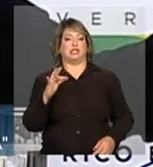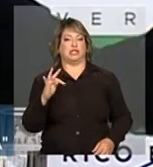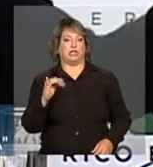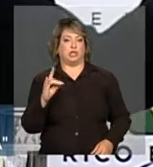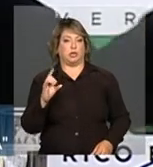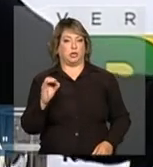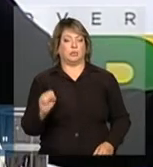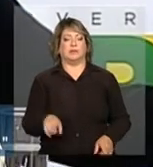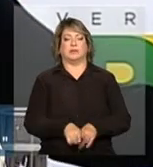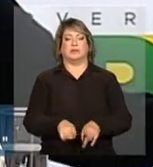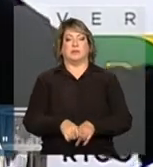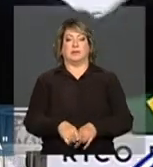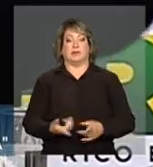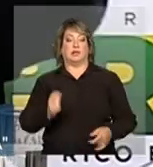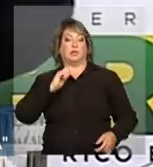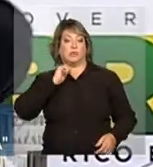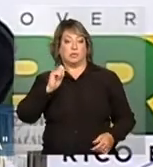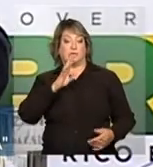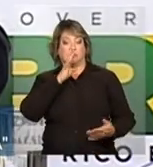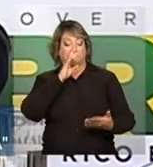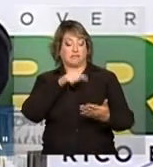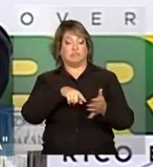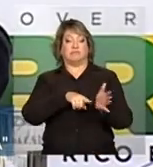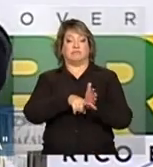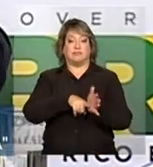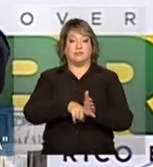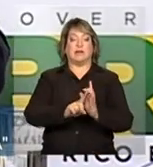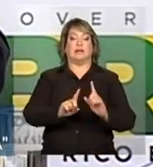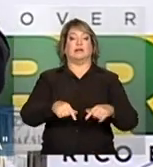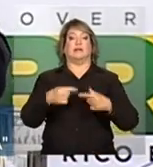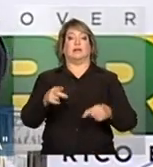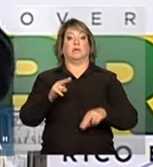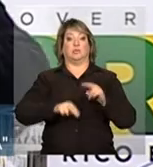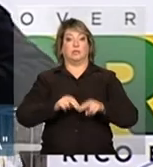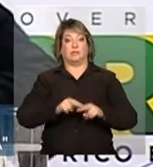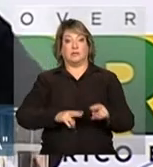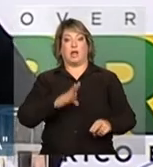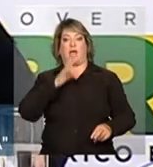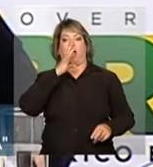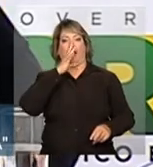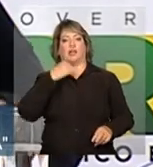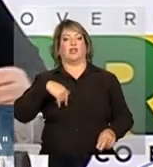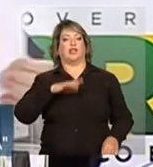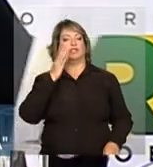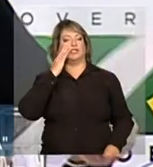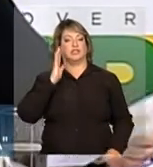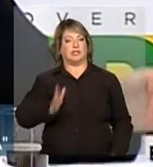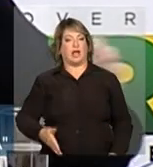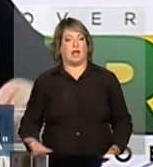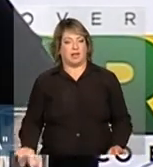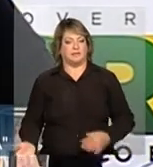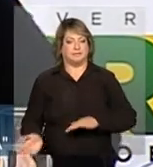surpreendidos em abril, mas já não fomos surpreendidos em junho, nós já sabíamos.